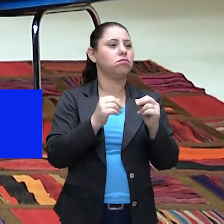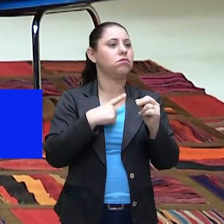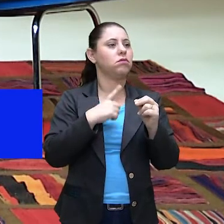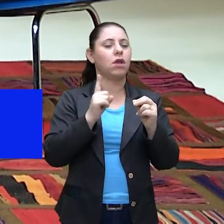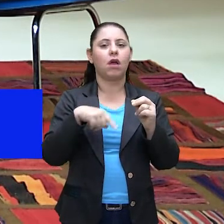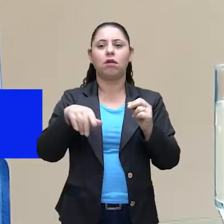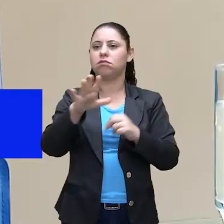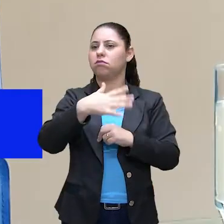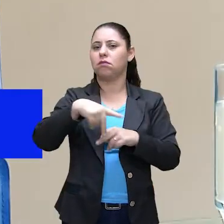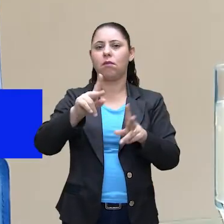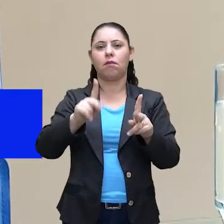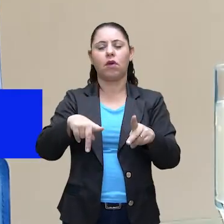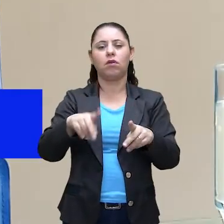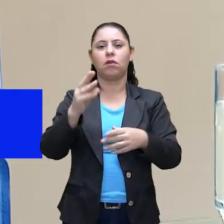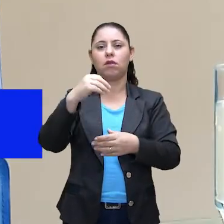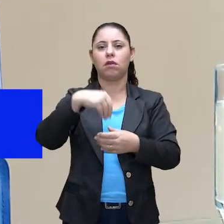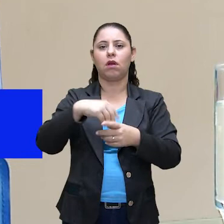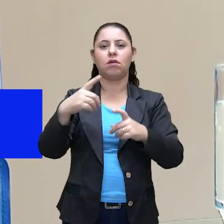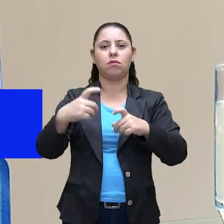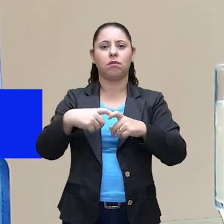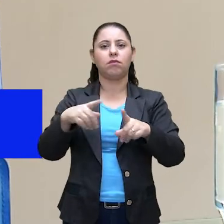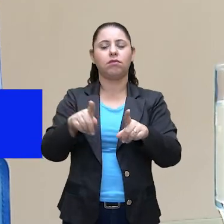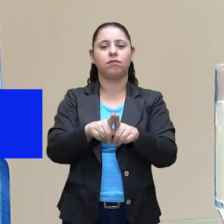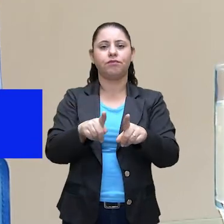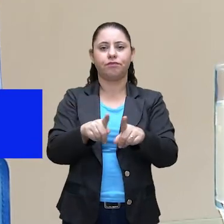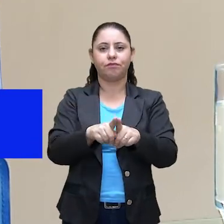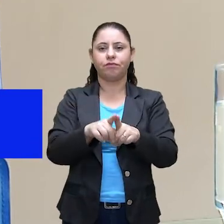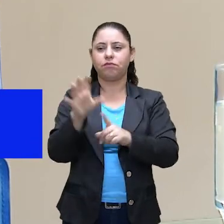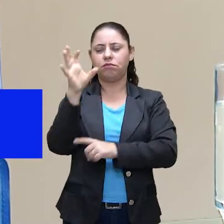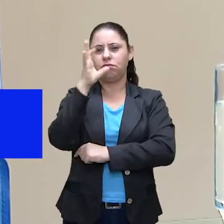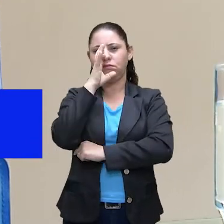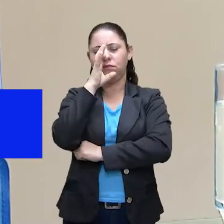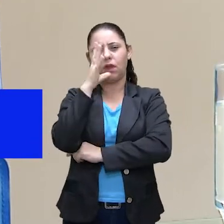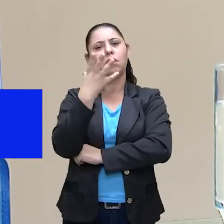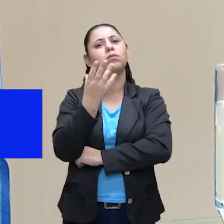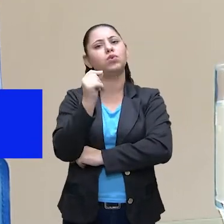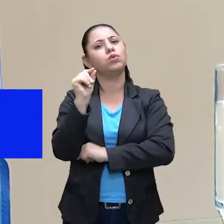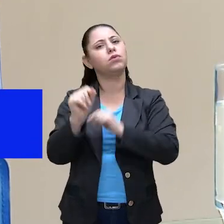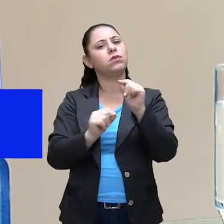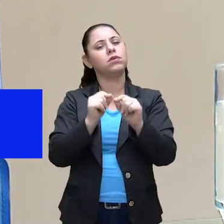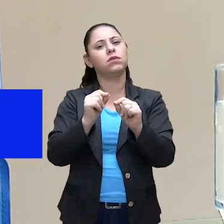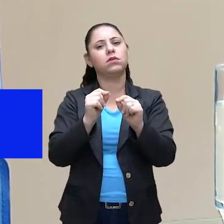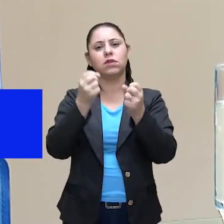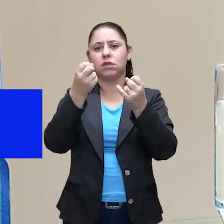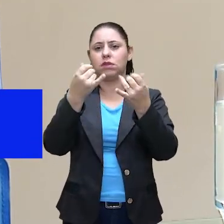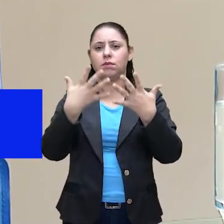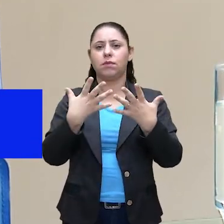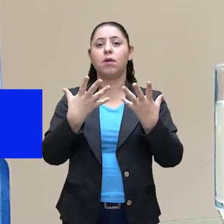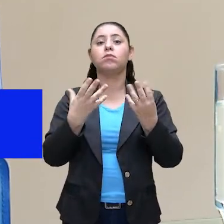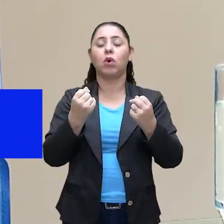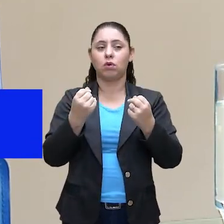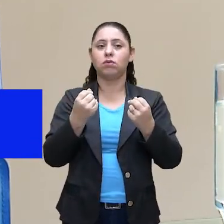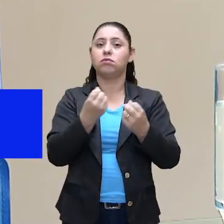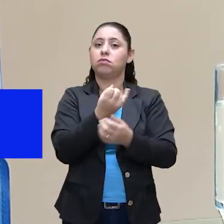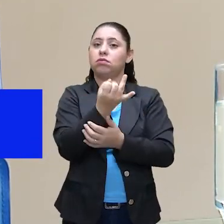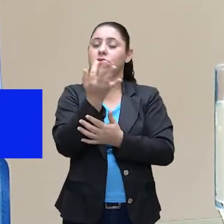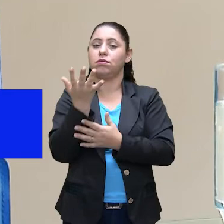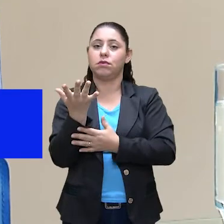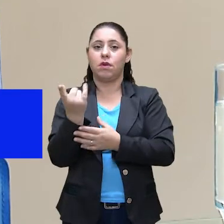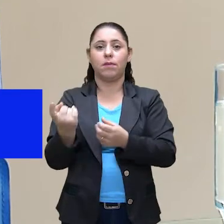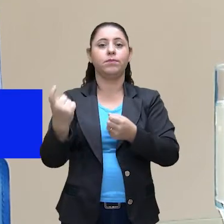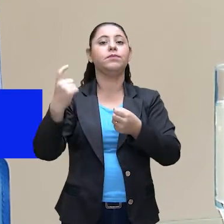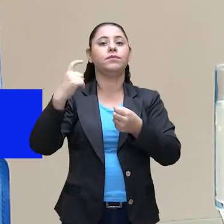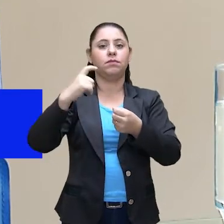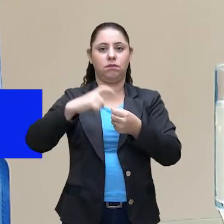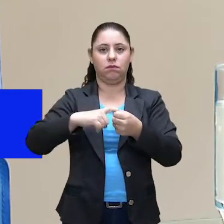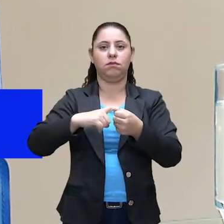na população geral, dentro de consultórios a gente já observou muito isso, e também são descritos muitos casos em que